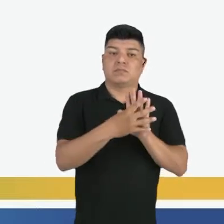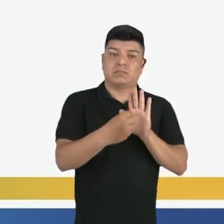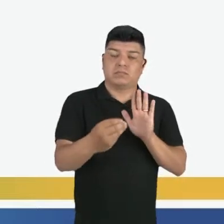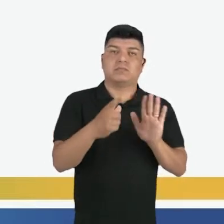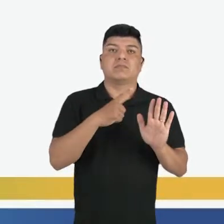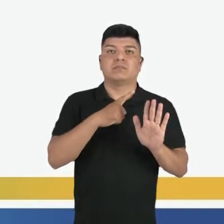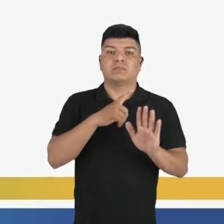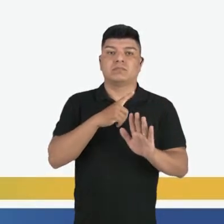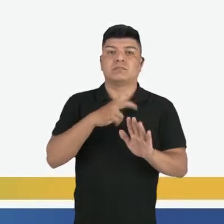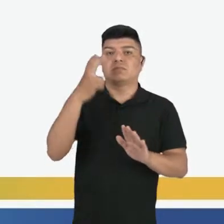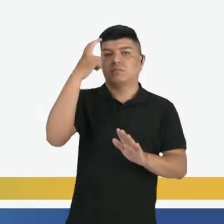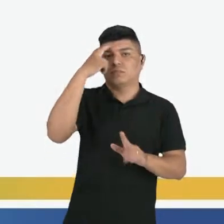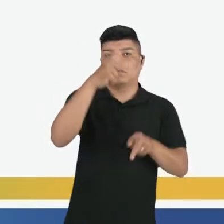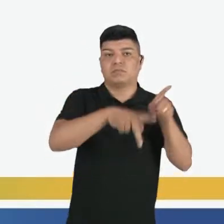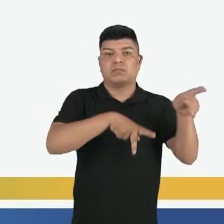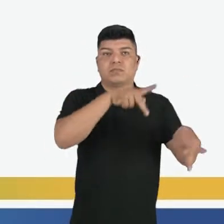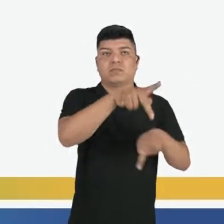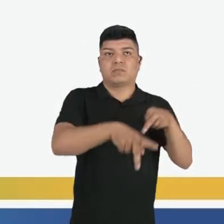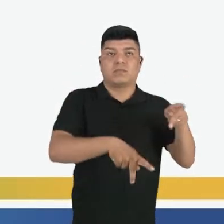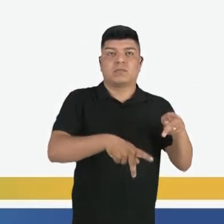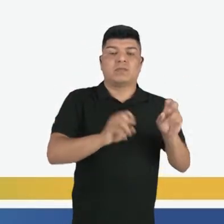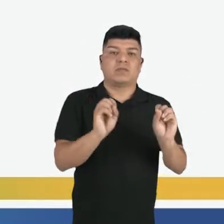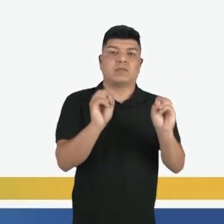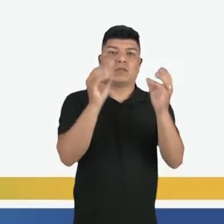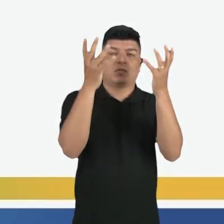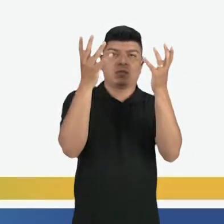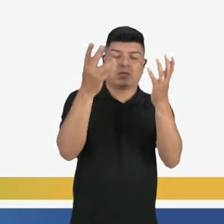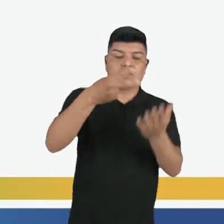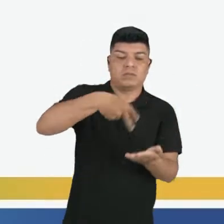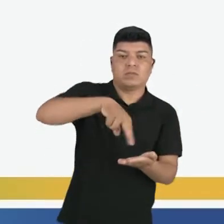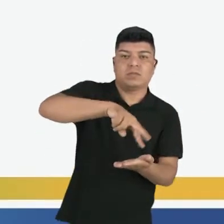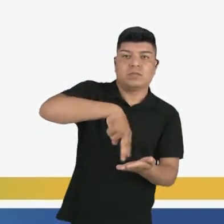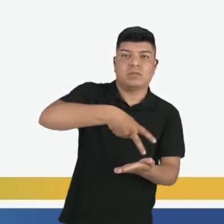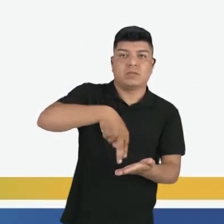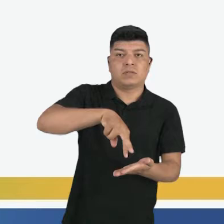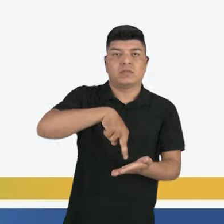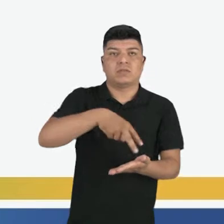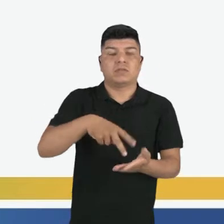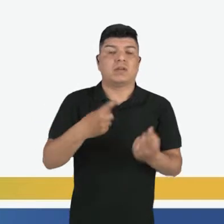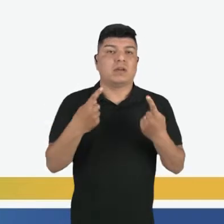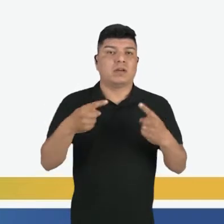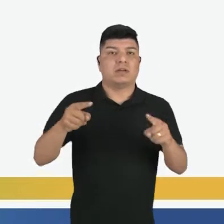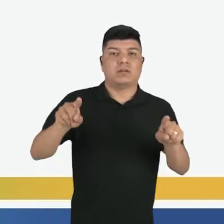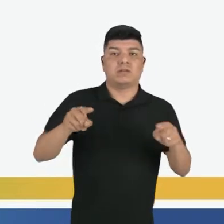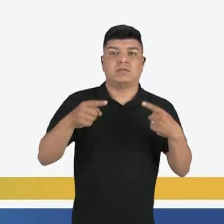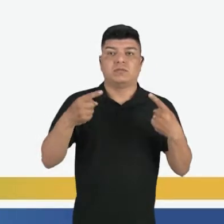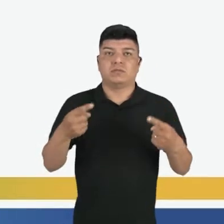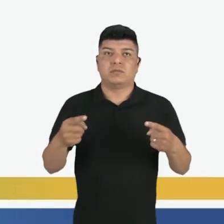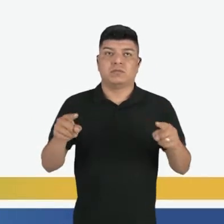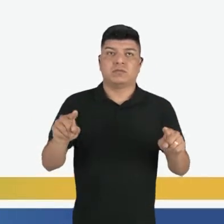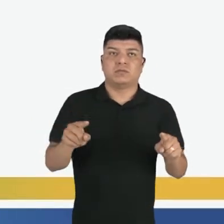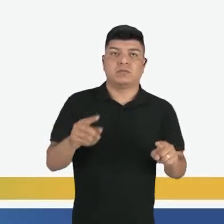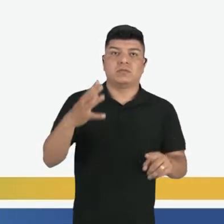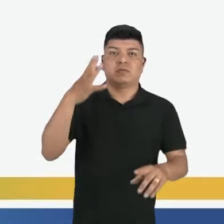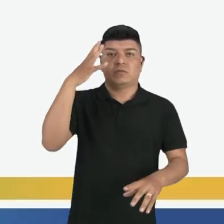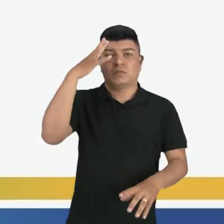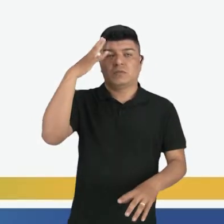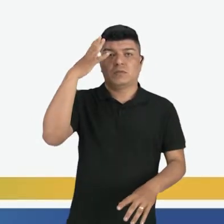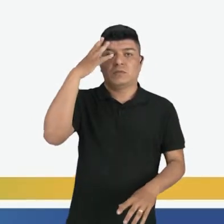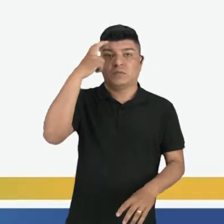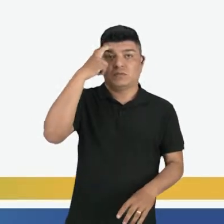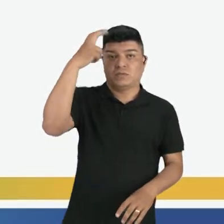simbólicas e culturais de um povo, como as festas, as danças, as músicas, os saberes,